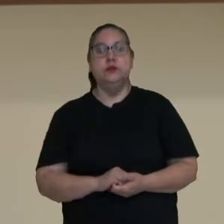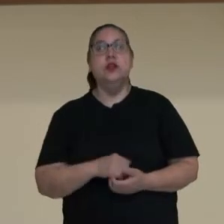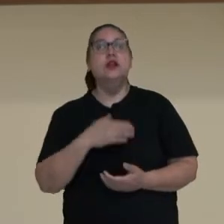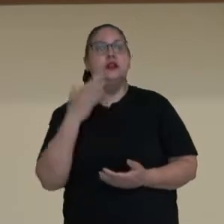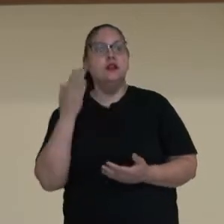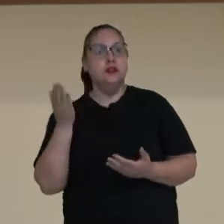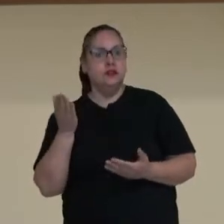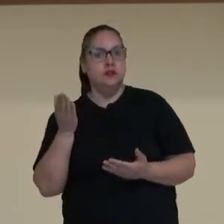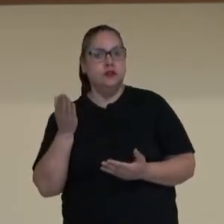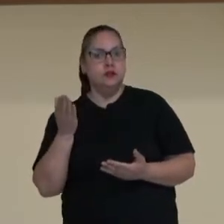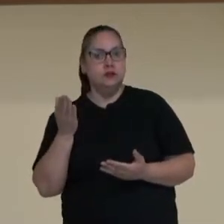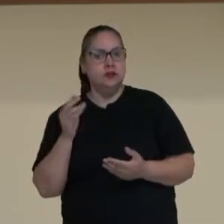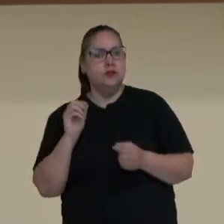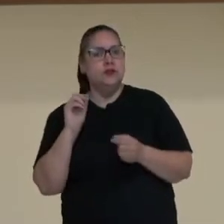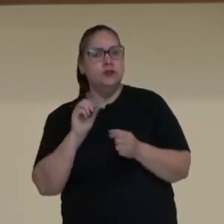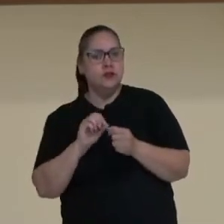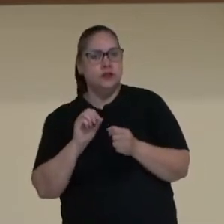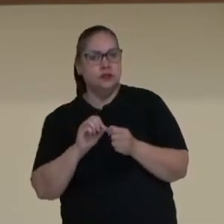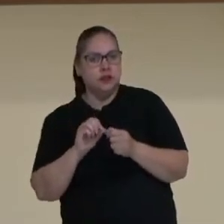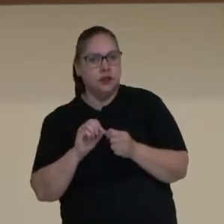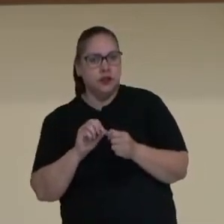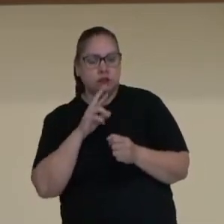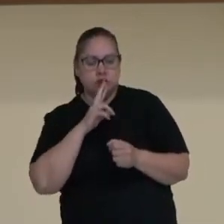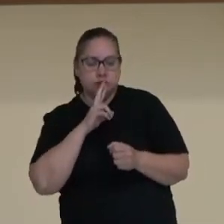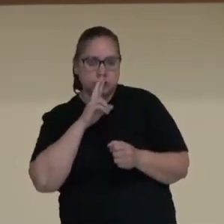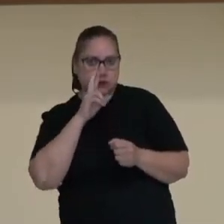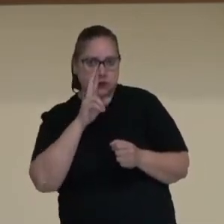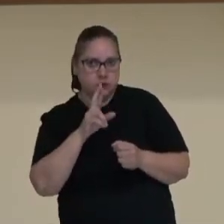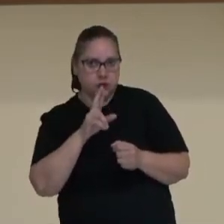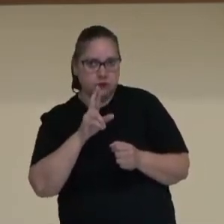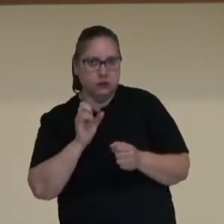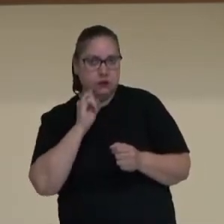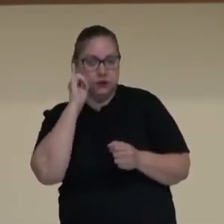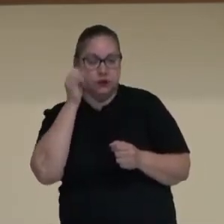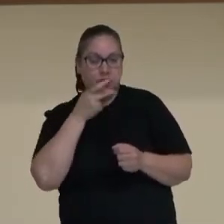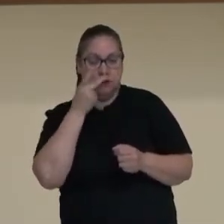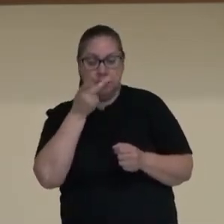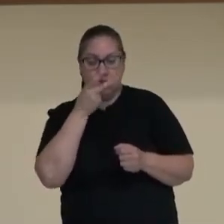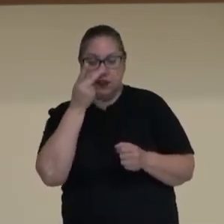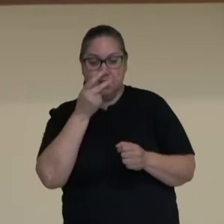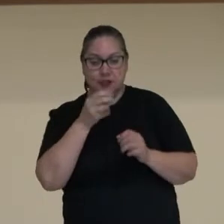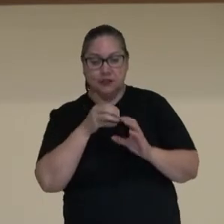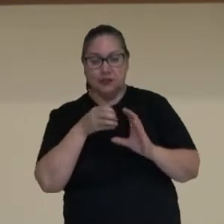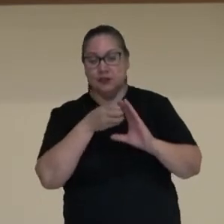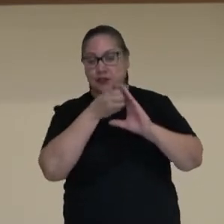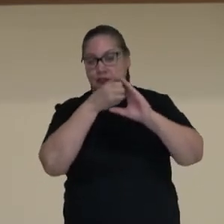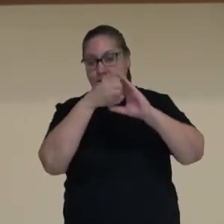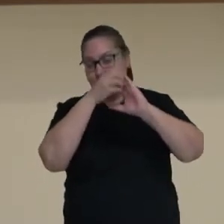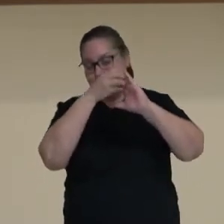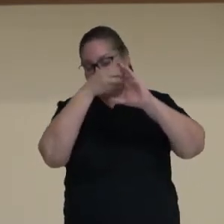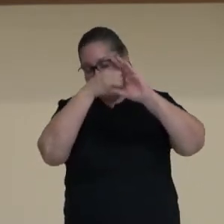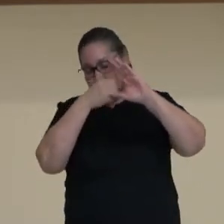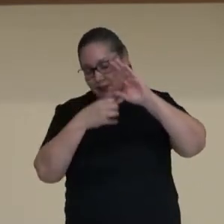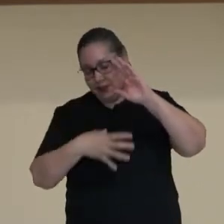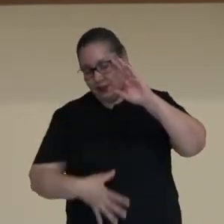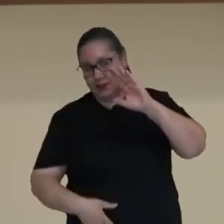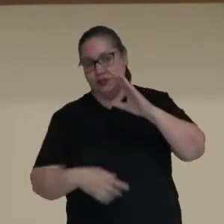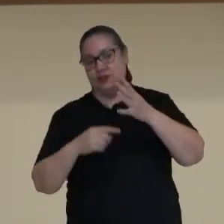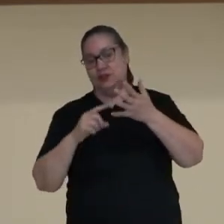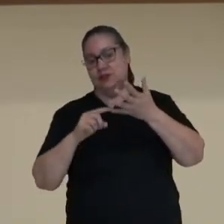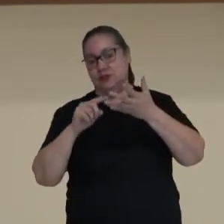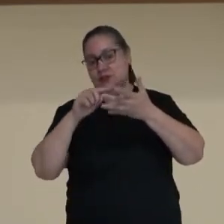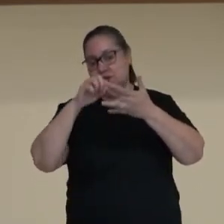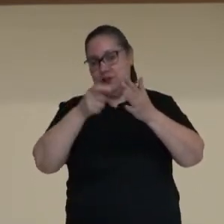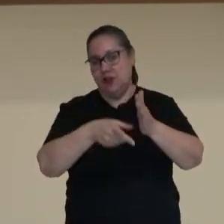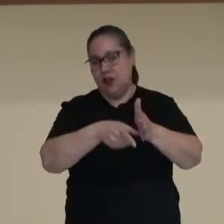E aí, pessoal, vocês conseguiram responder? É importante a gente falar das características da disputatio, né?